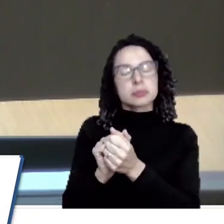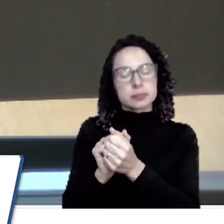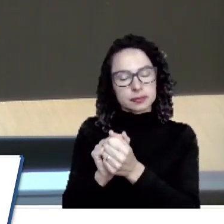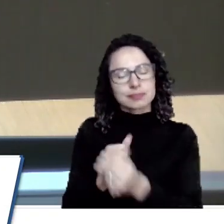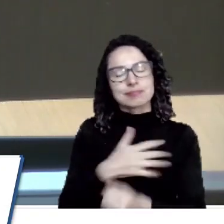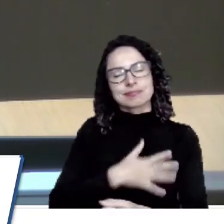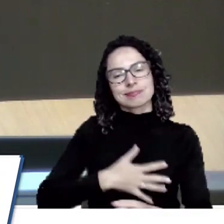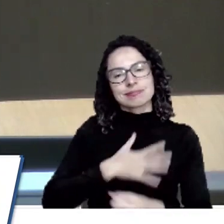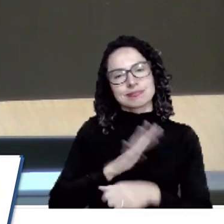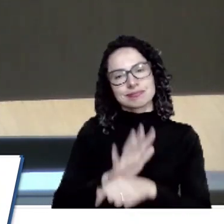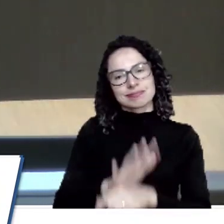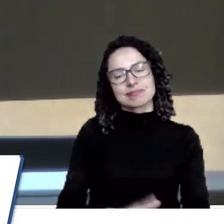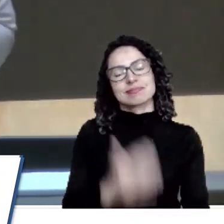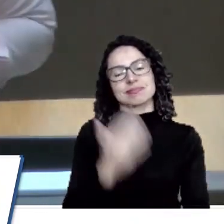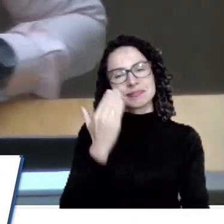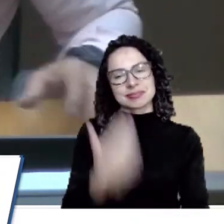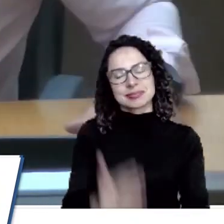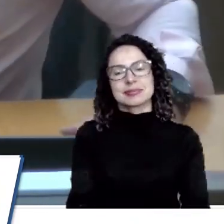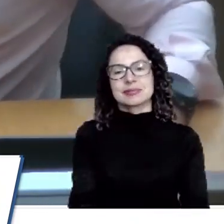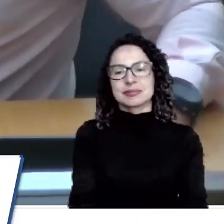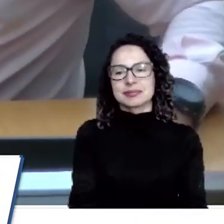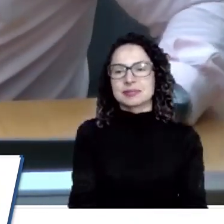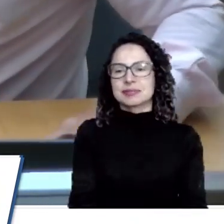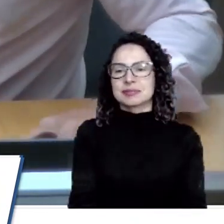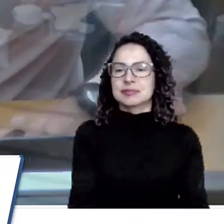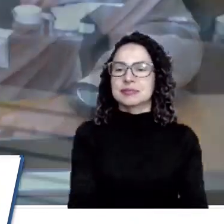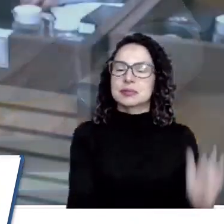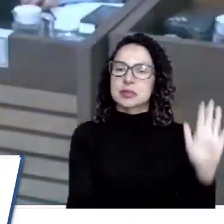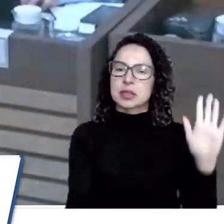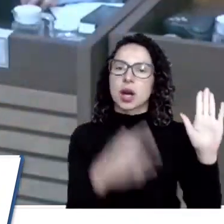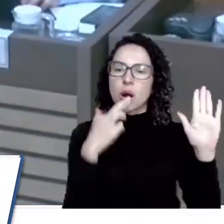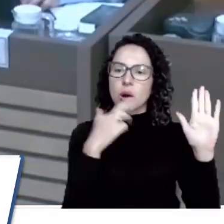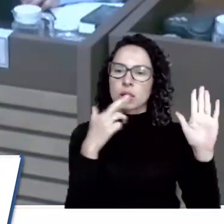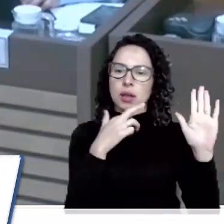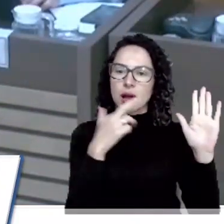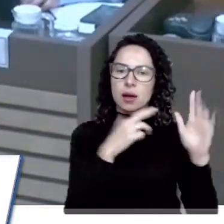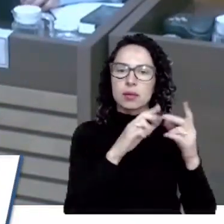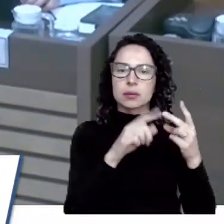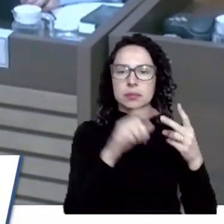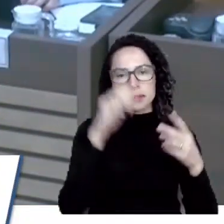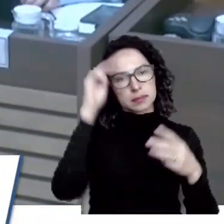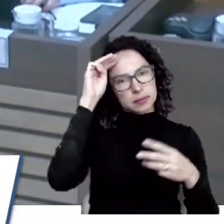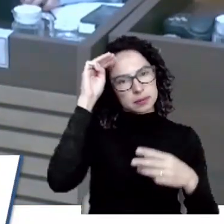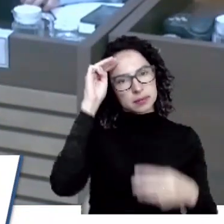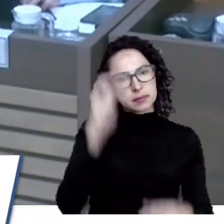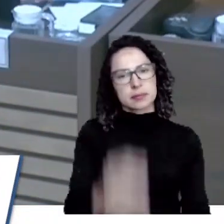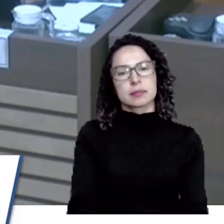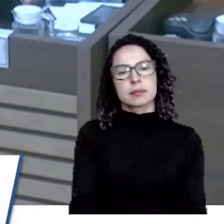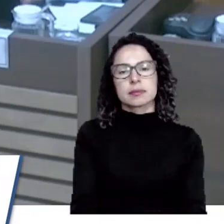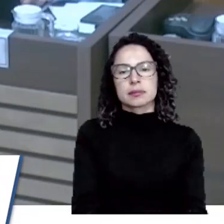Obrigado, Ok? Excelência. Obrigado. Com a palavra o vereador Ronaldo Carvalho, depois Marcelo Tite.